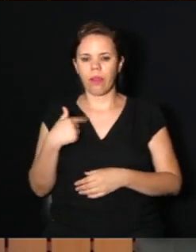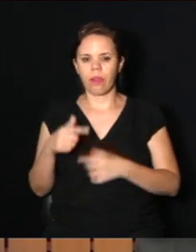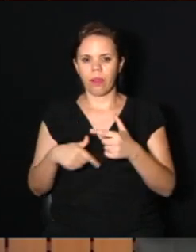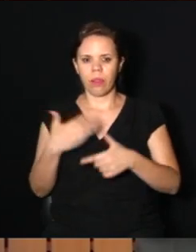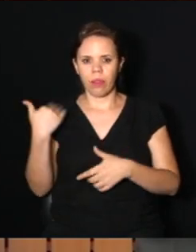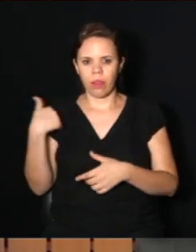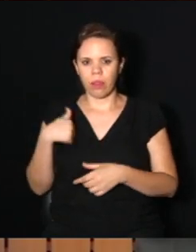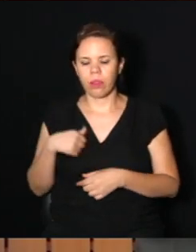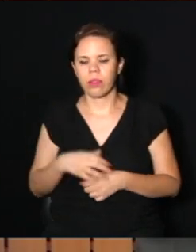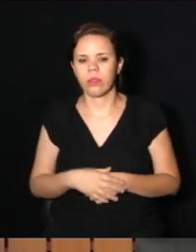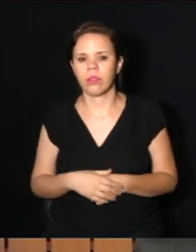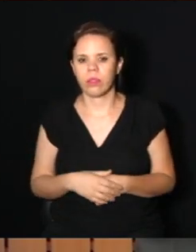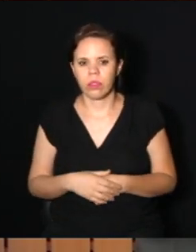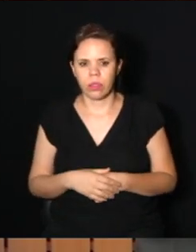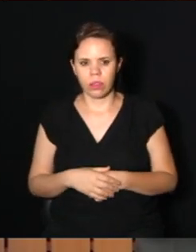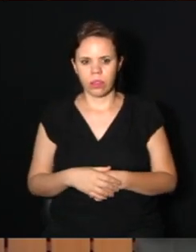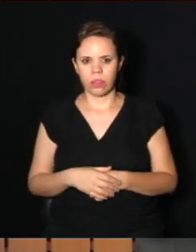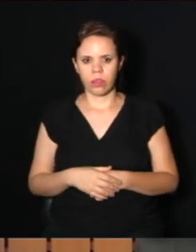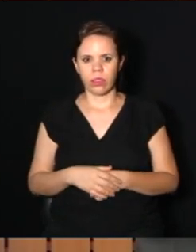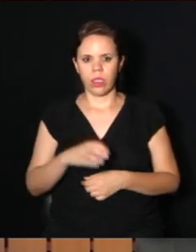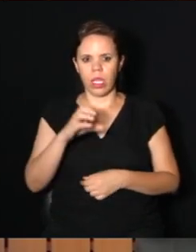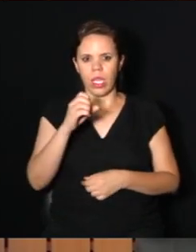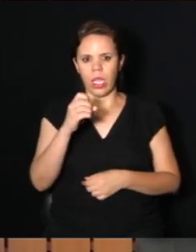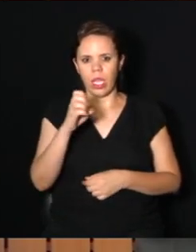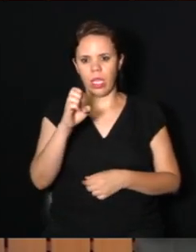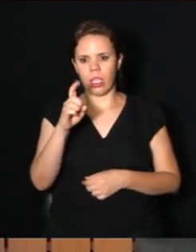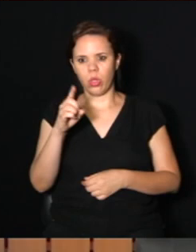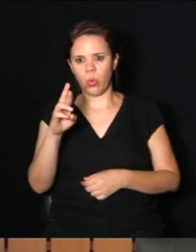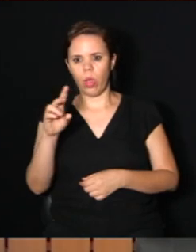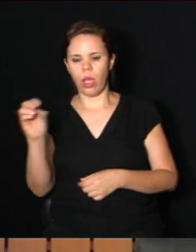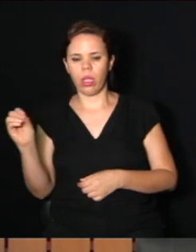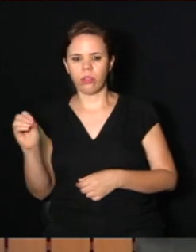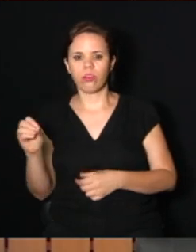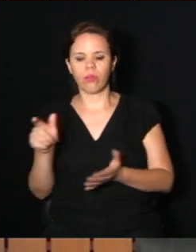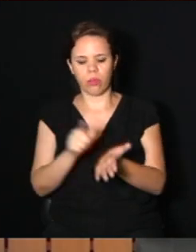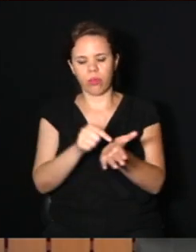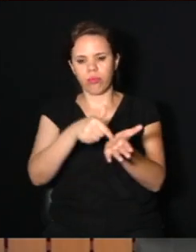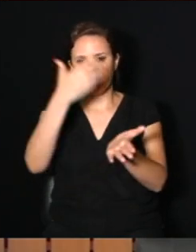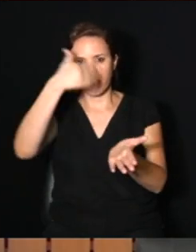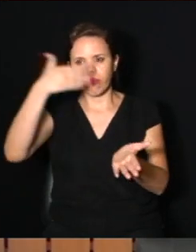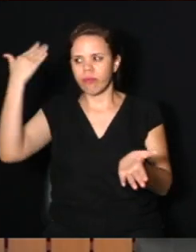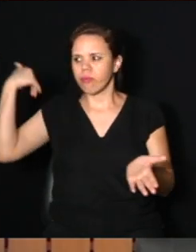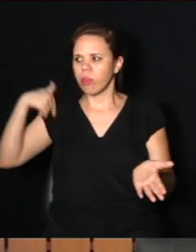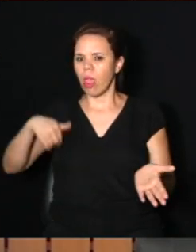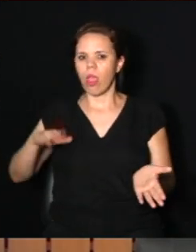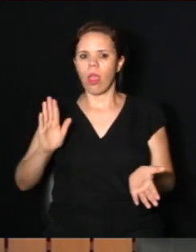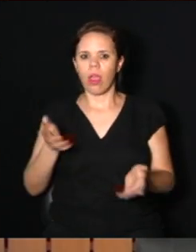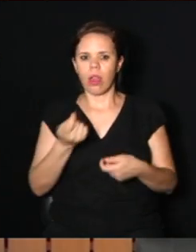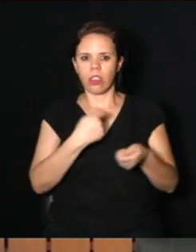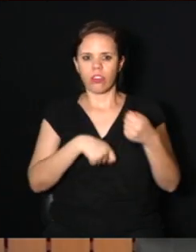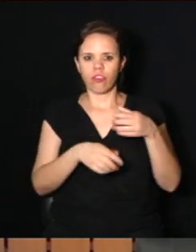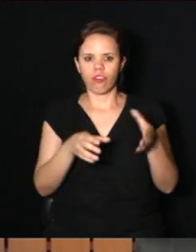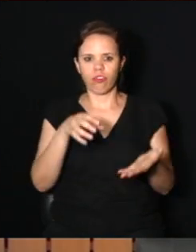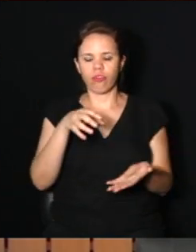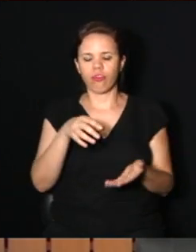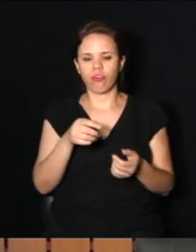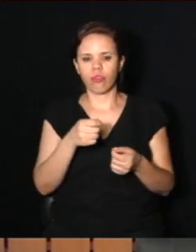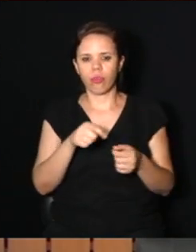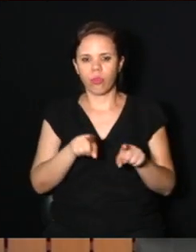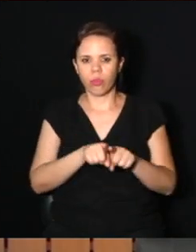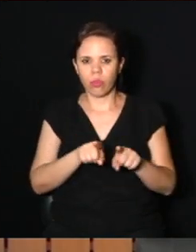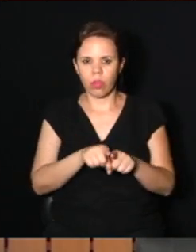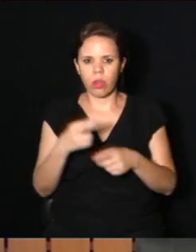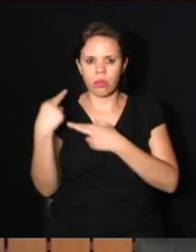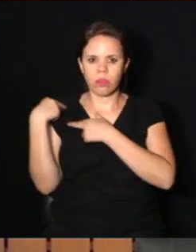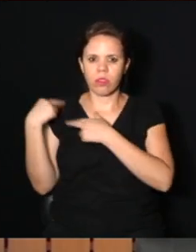o Eduardo Pedroso vem aqui, inclusive, trazer o pleito, chegou na época em que eu era o gestor da subsede, e a nossa